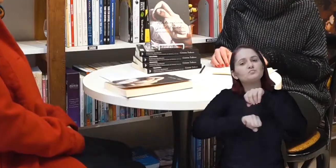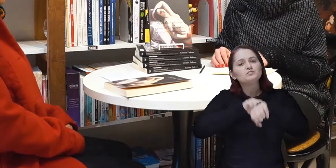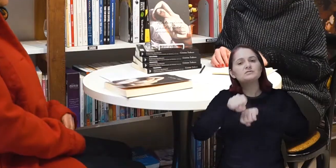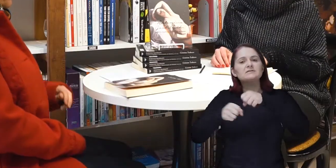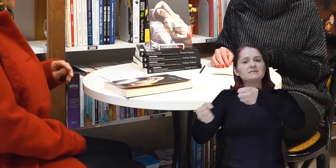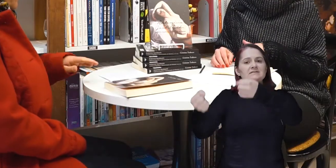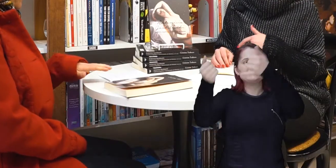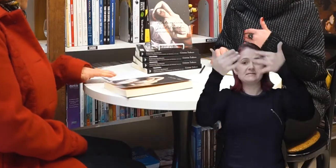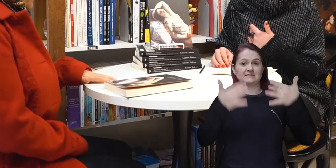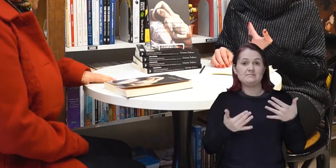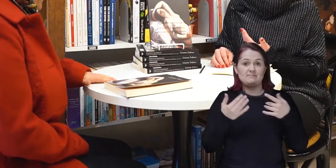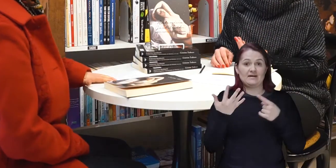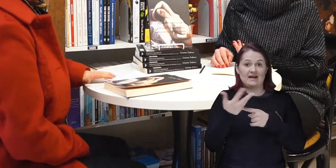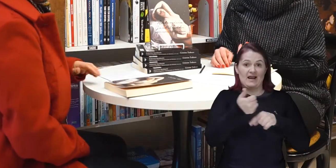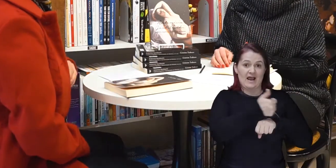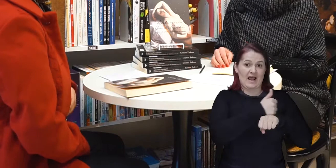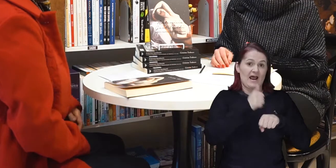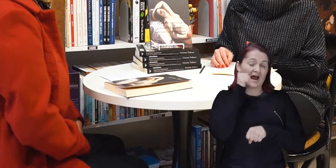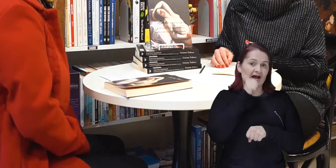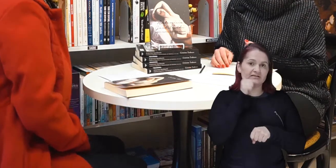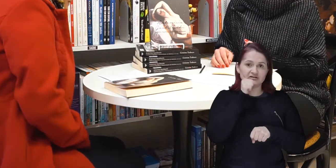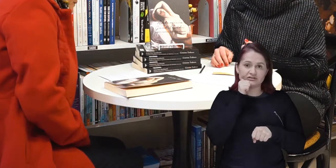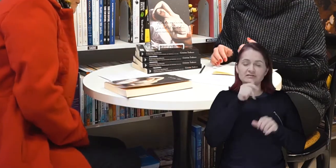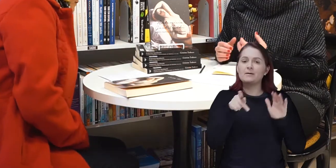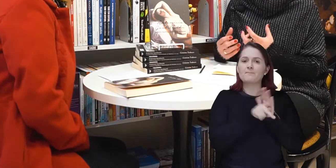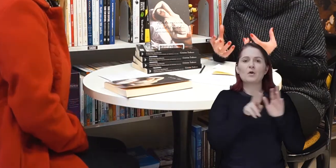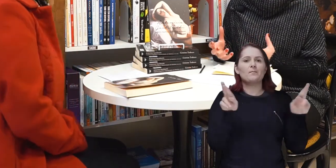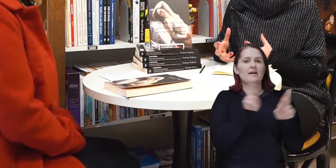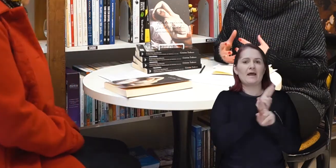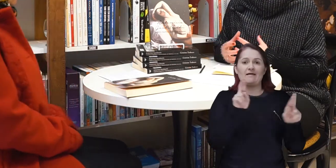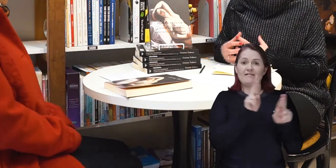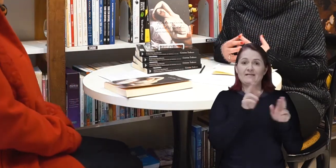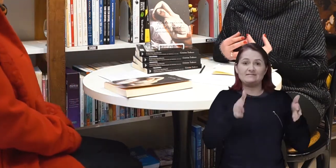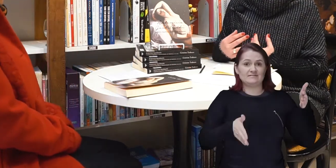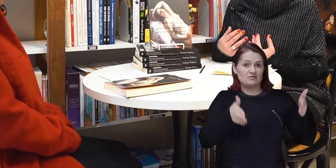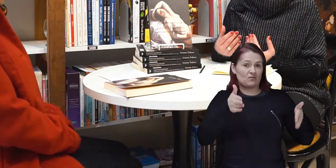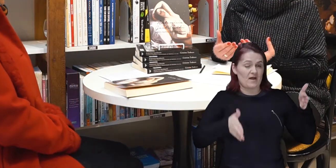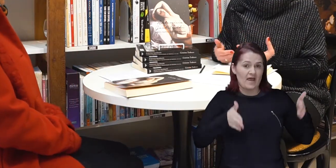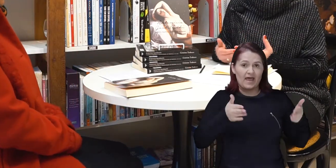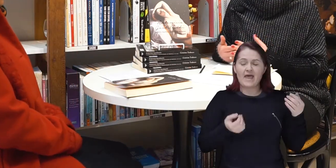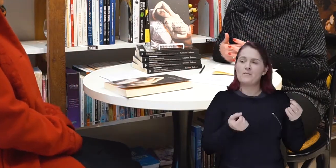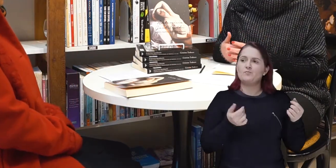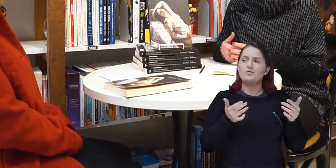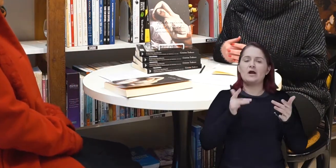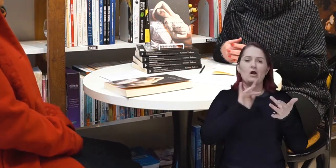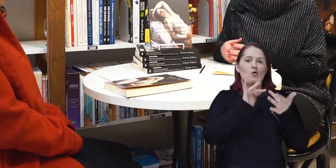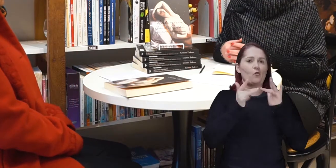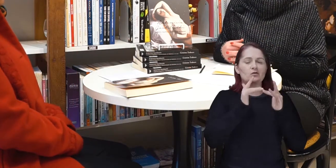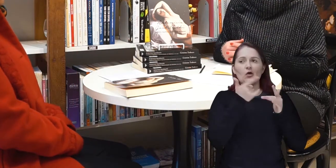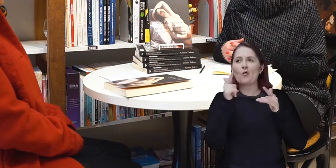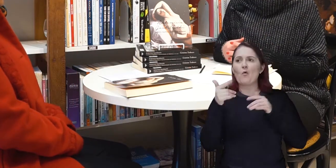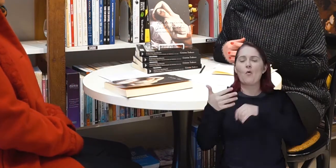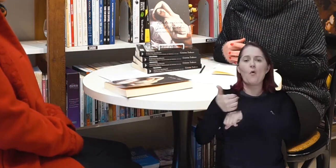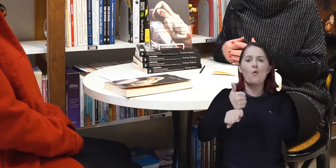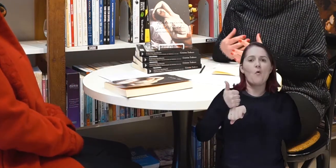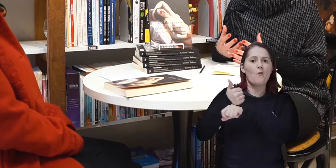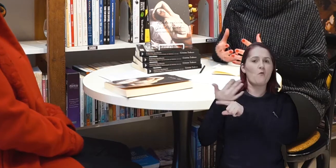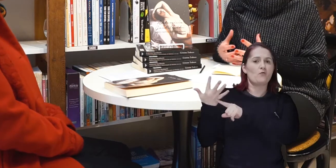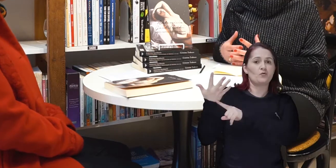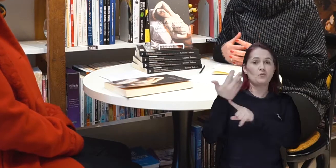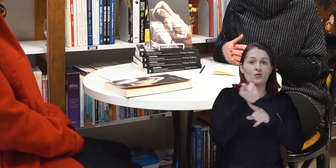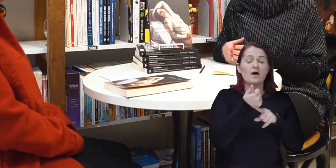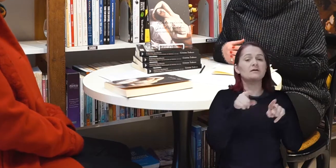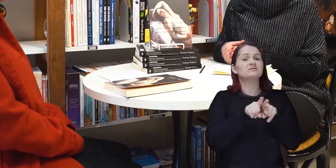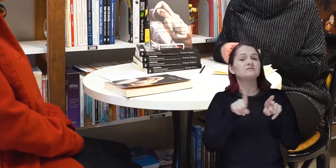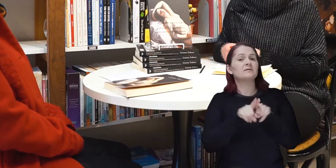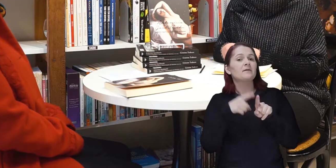tempo. Então eu busquei explicar a Artemisia atuando a partir das redes de relações da época em que ela viveu, no contato